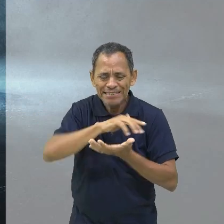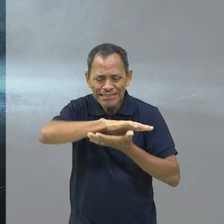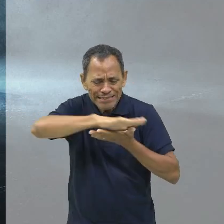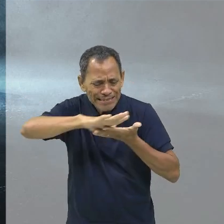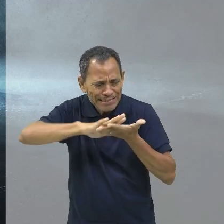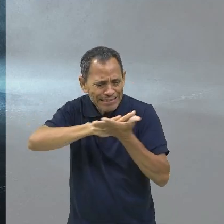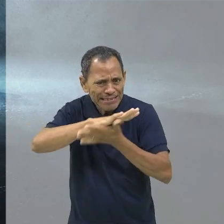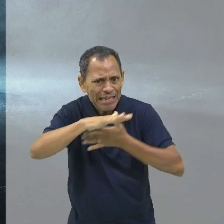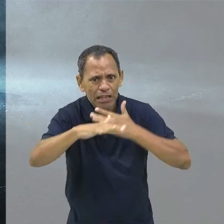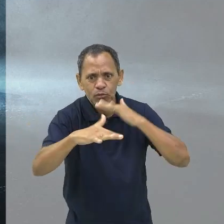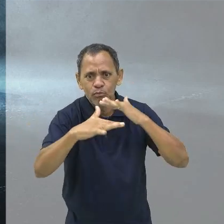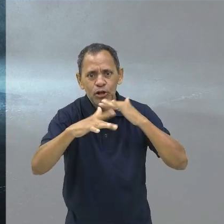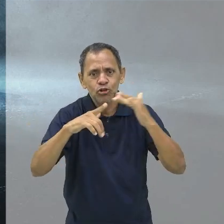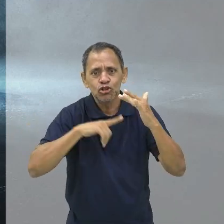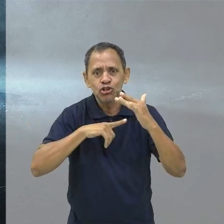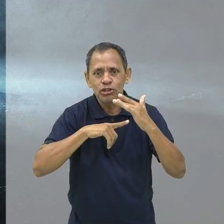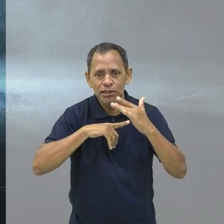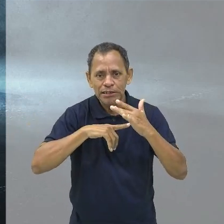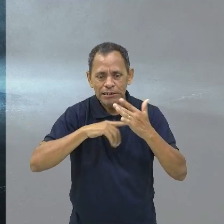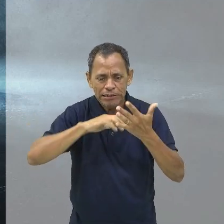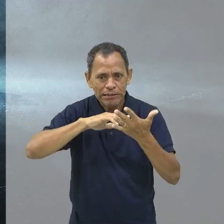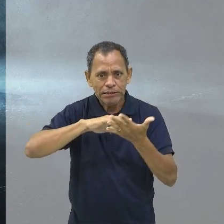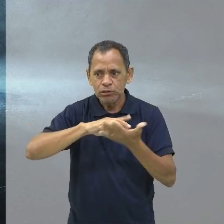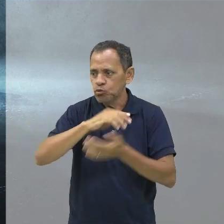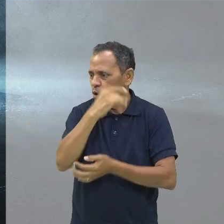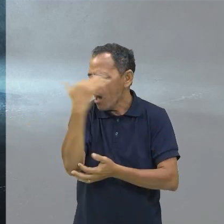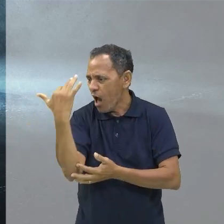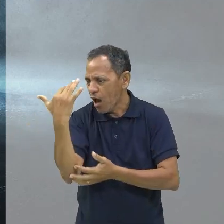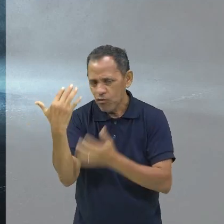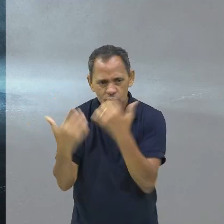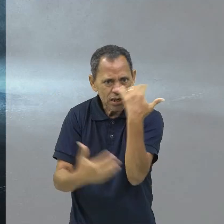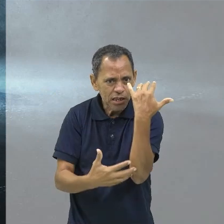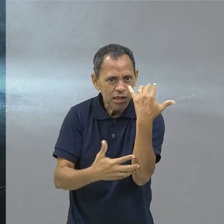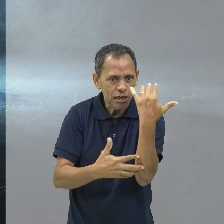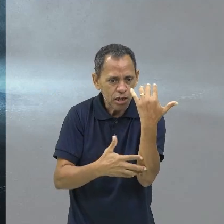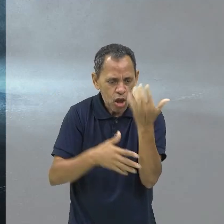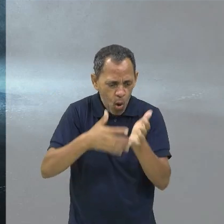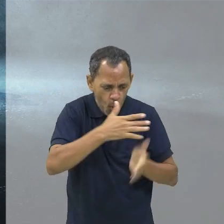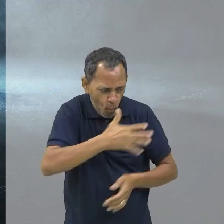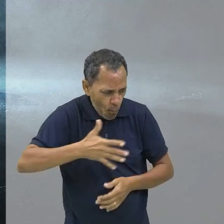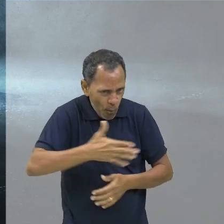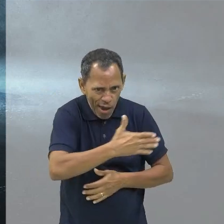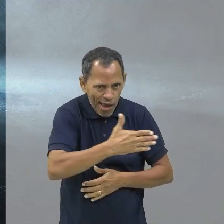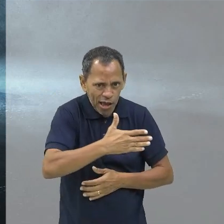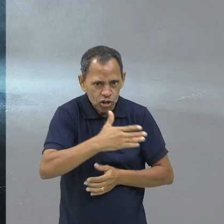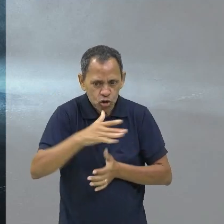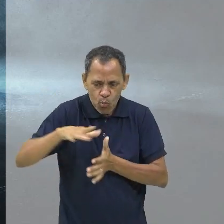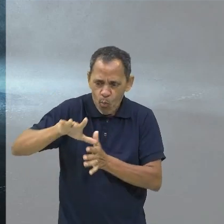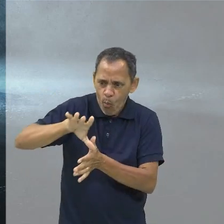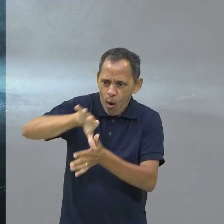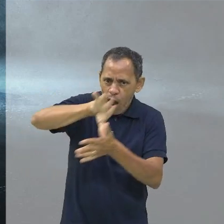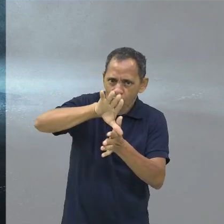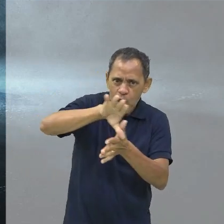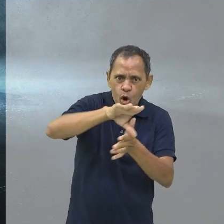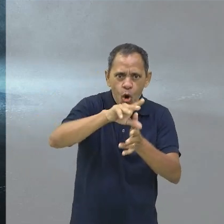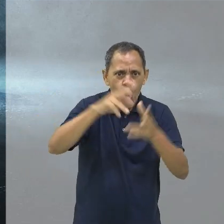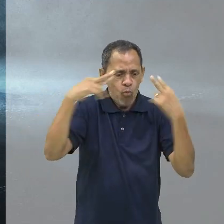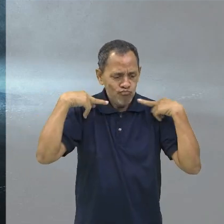movia. Não havia árvores, peixes, pássaros ou